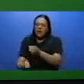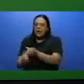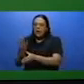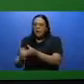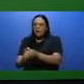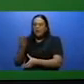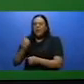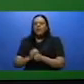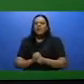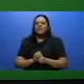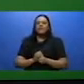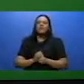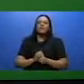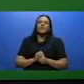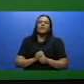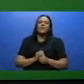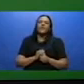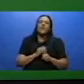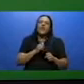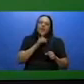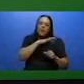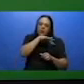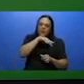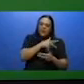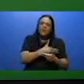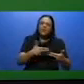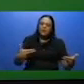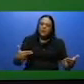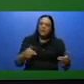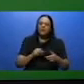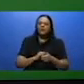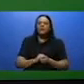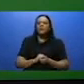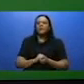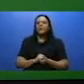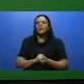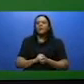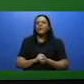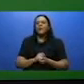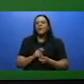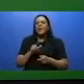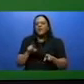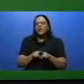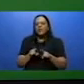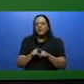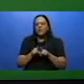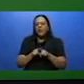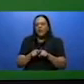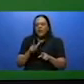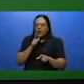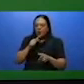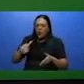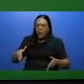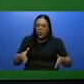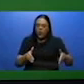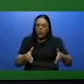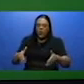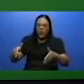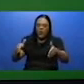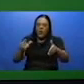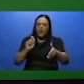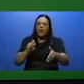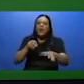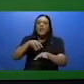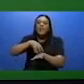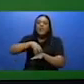criar animais. Os rios também são utilizados como vias naturais de circulação, né? Não se navega nos